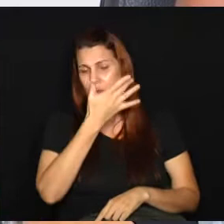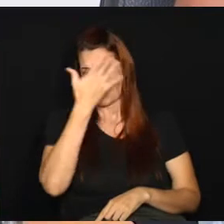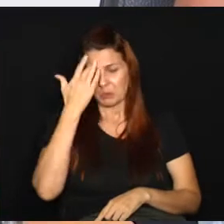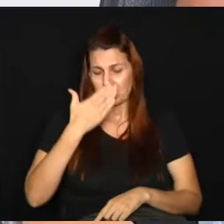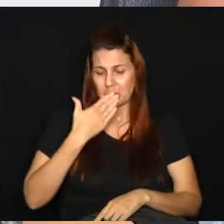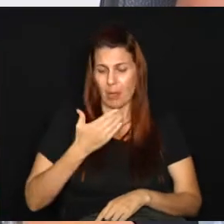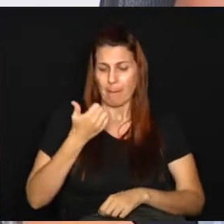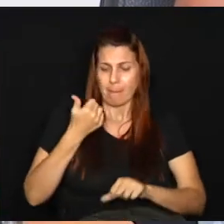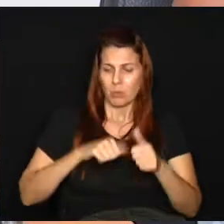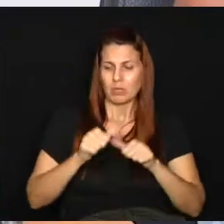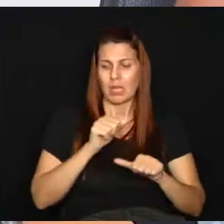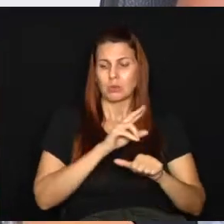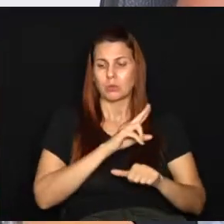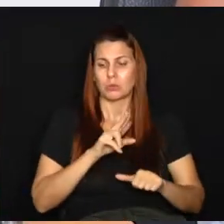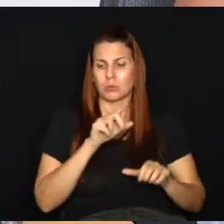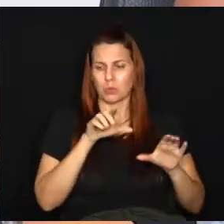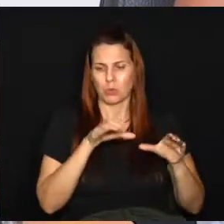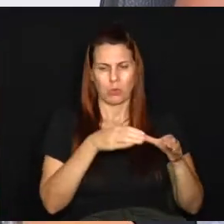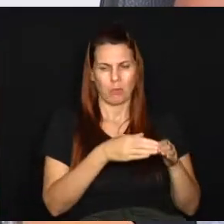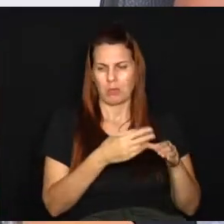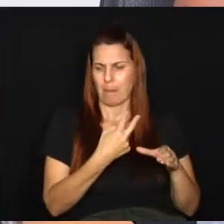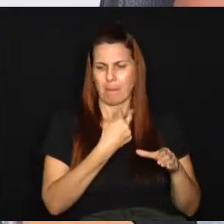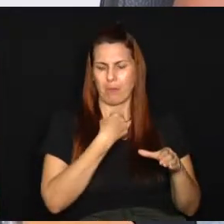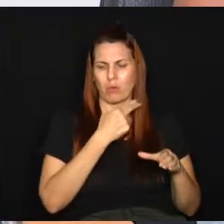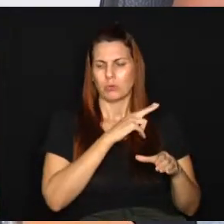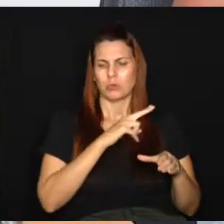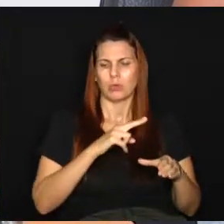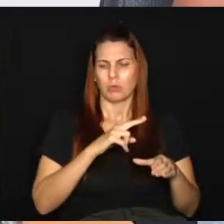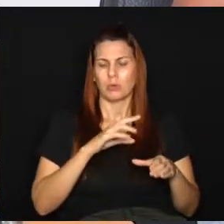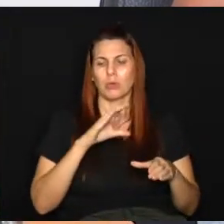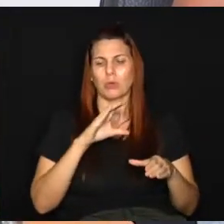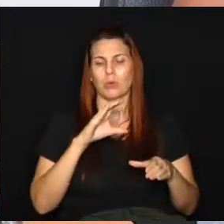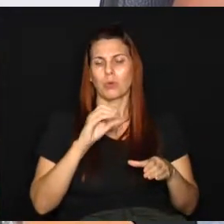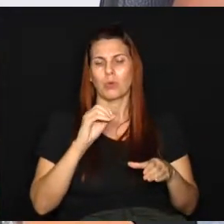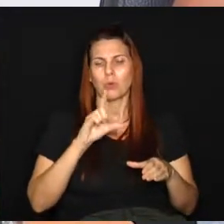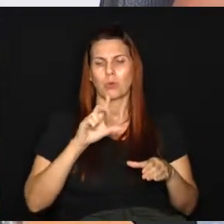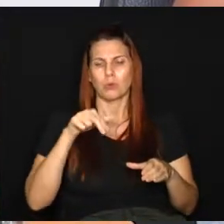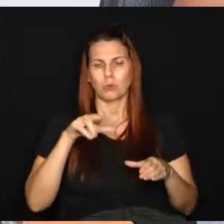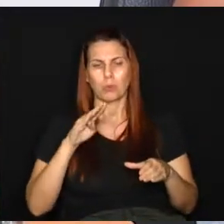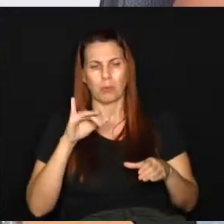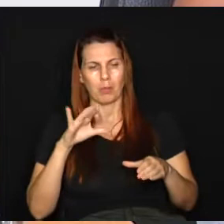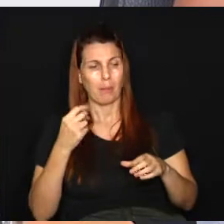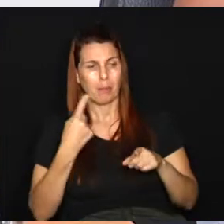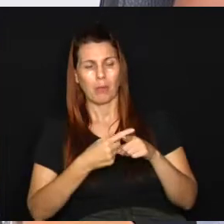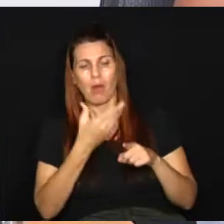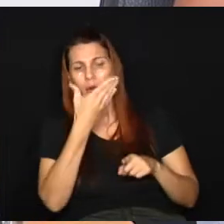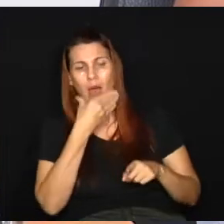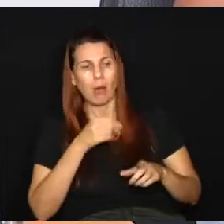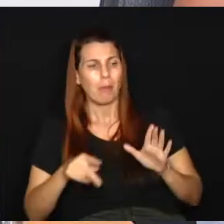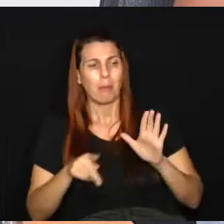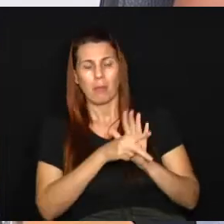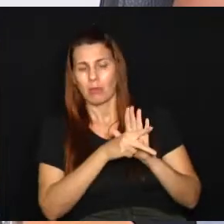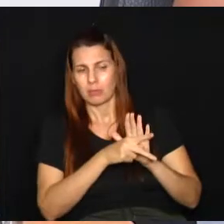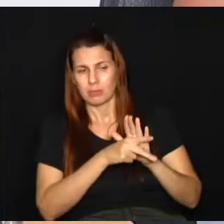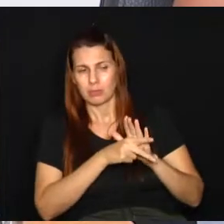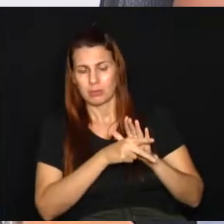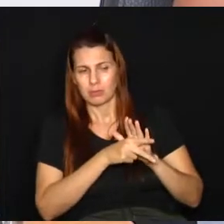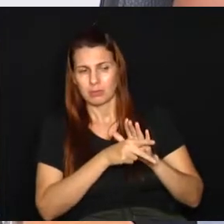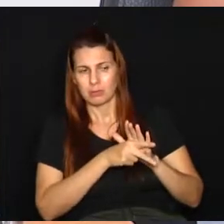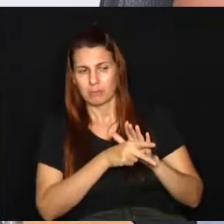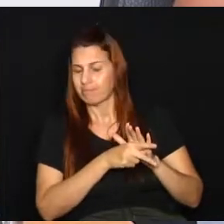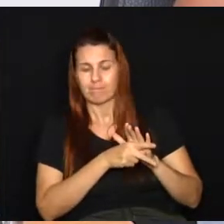o nome da nossa comunidade, que não podia se chamar Colômbia, porque não era homens quem comandava era